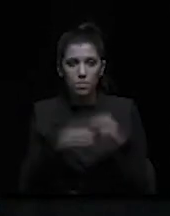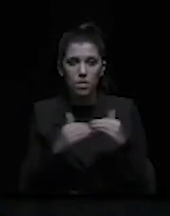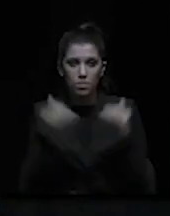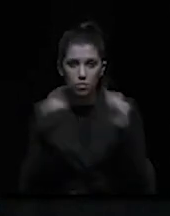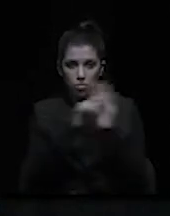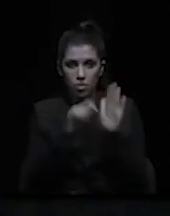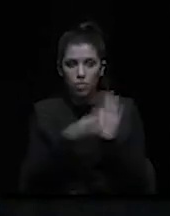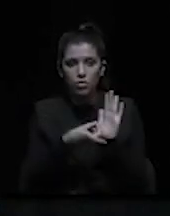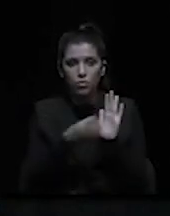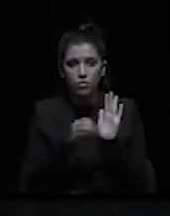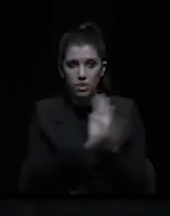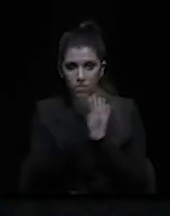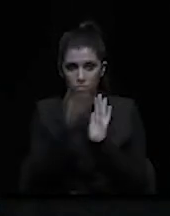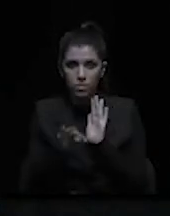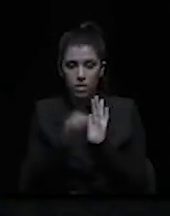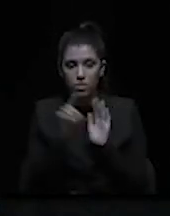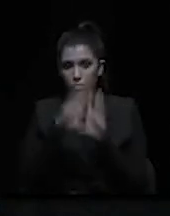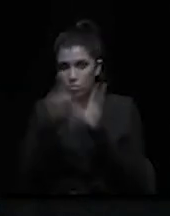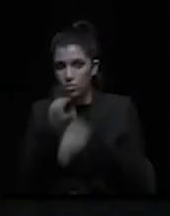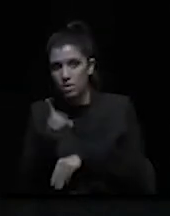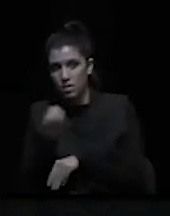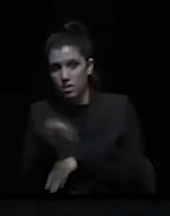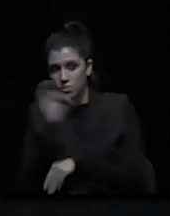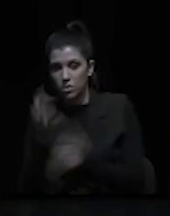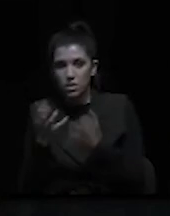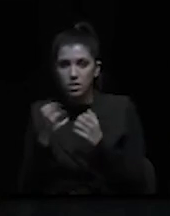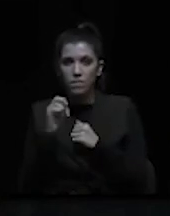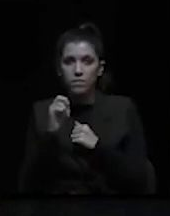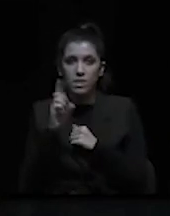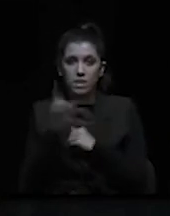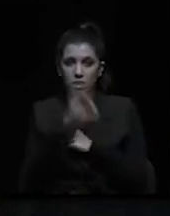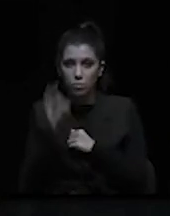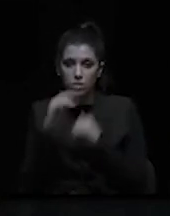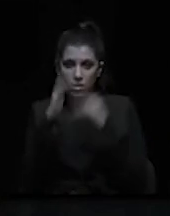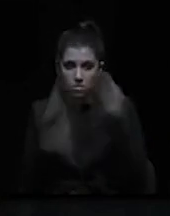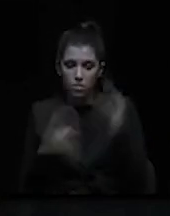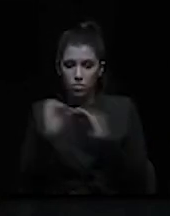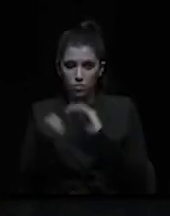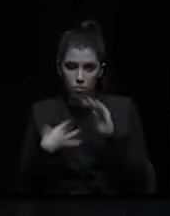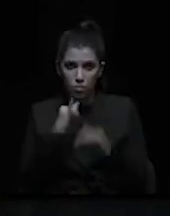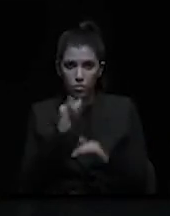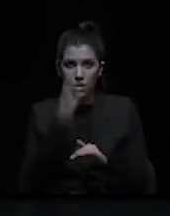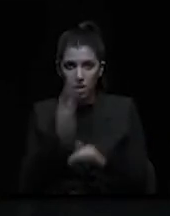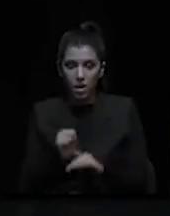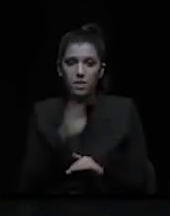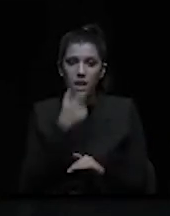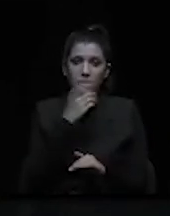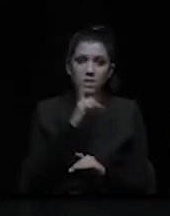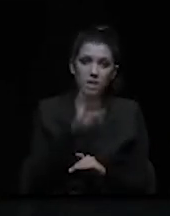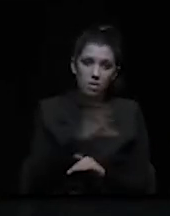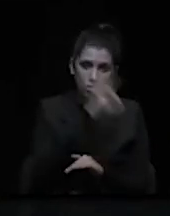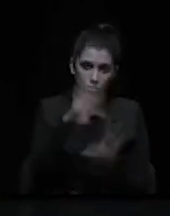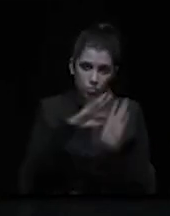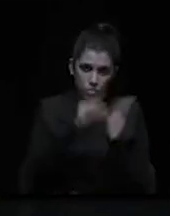representam 90% destes 60%, recebem menos de 36% desta devolução. Ou seja, 64% do